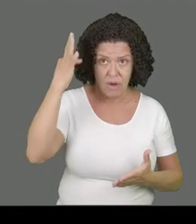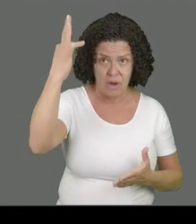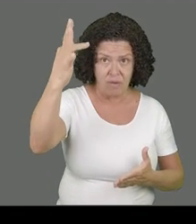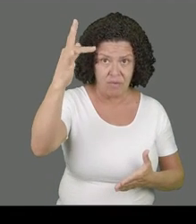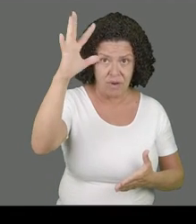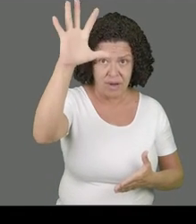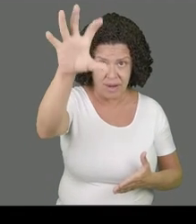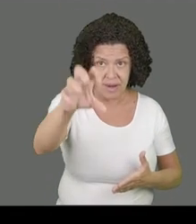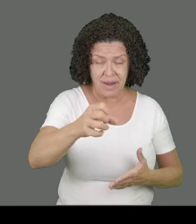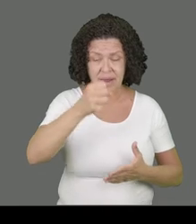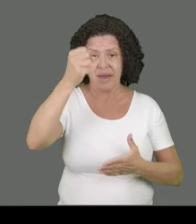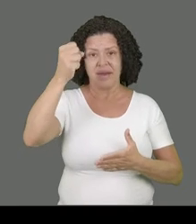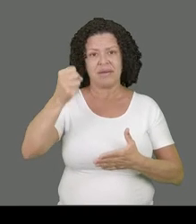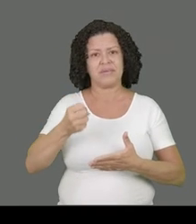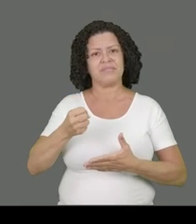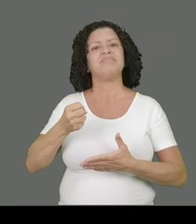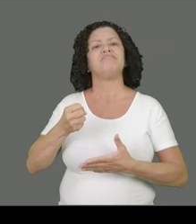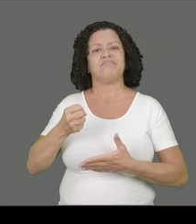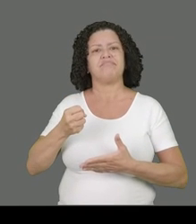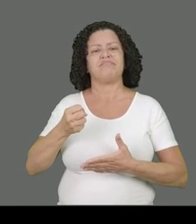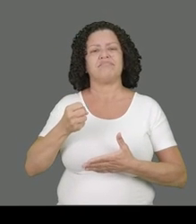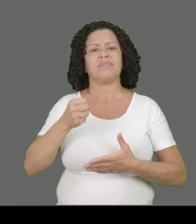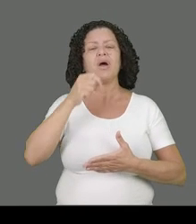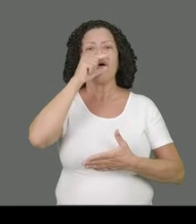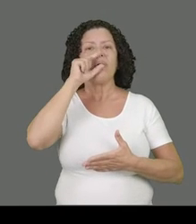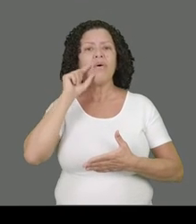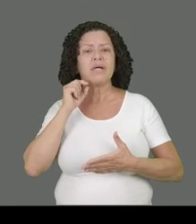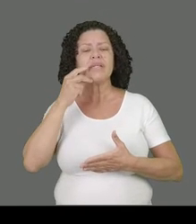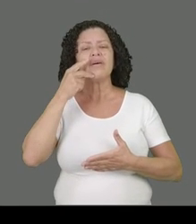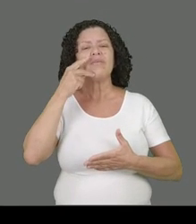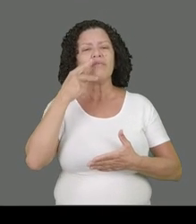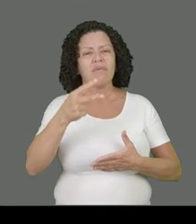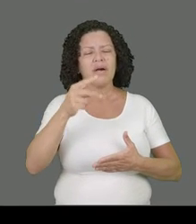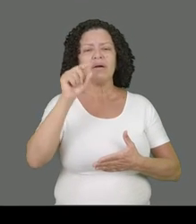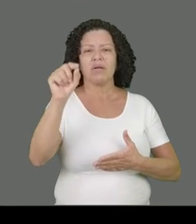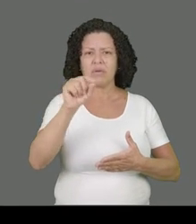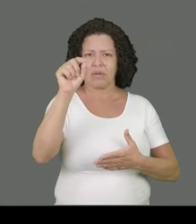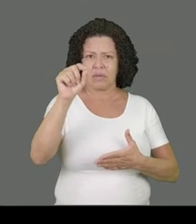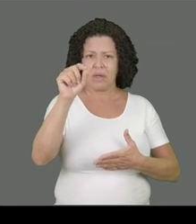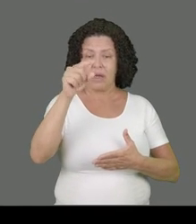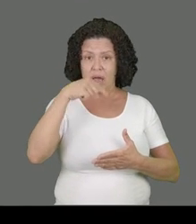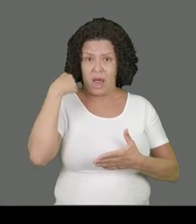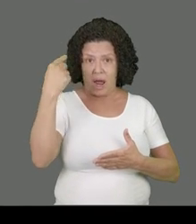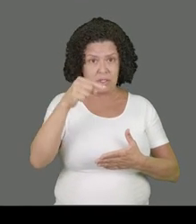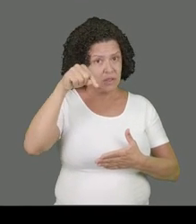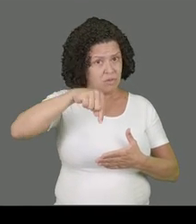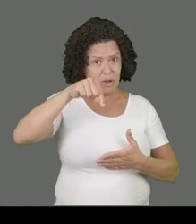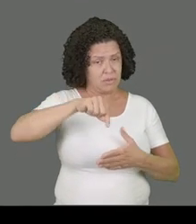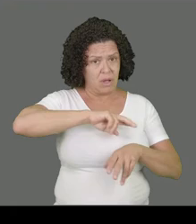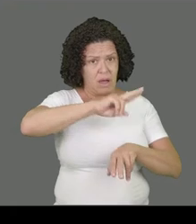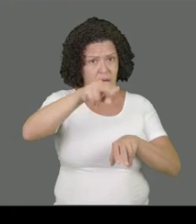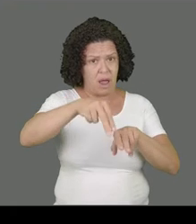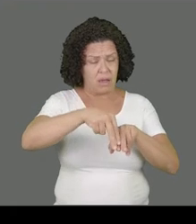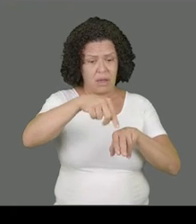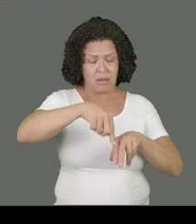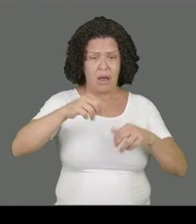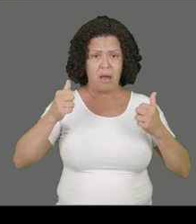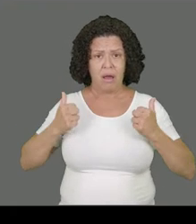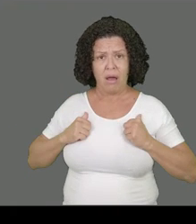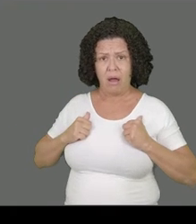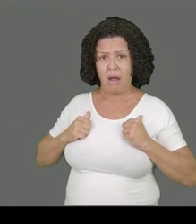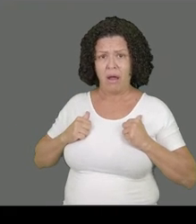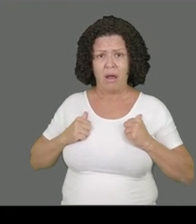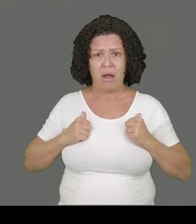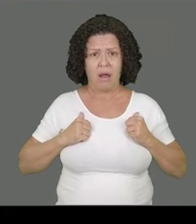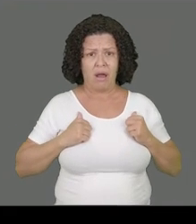e um futuro a construir. André Luiz nos lembra, nos recorda que nós não estamos aqui